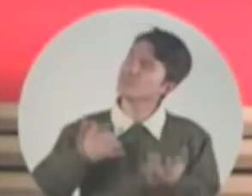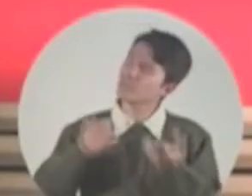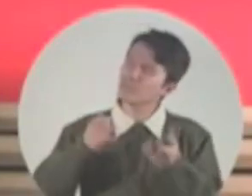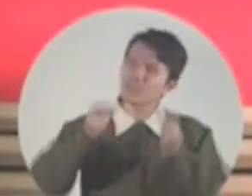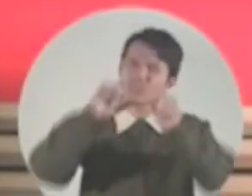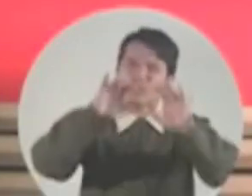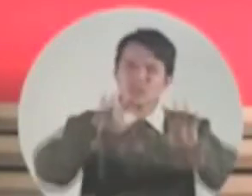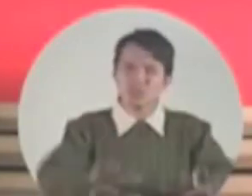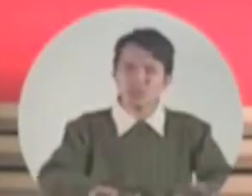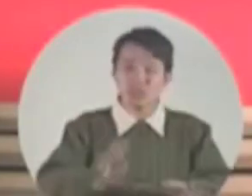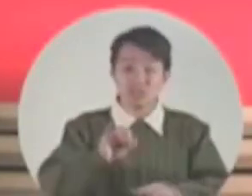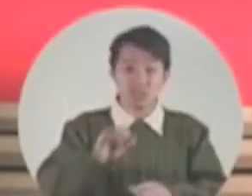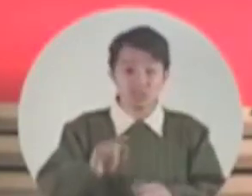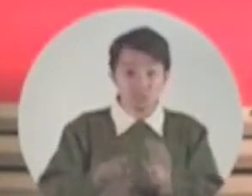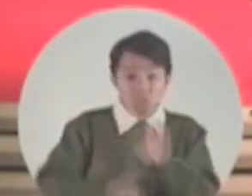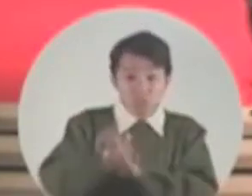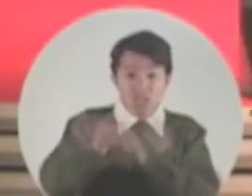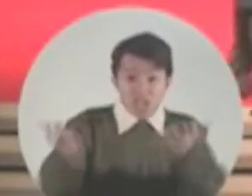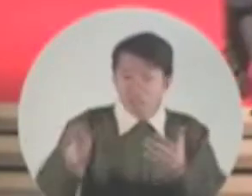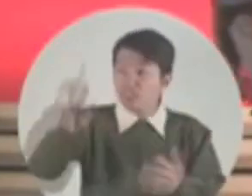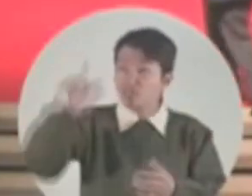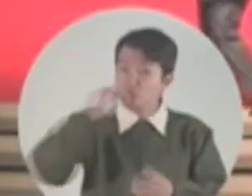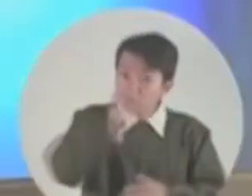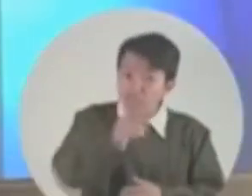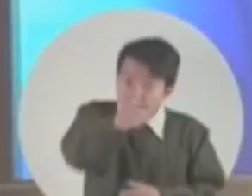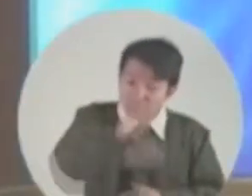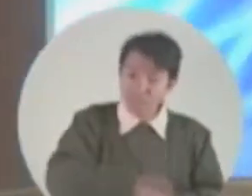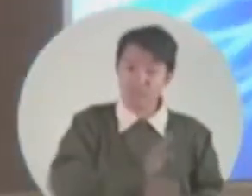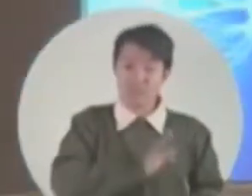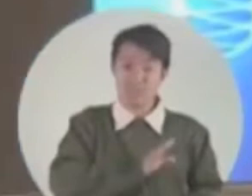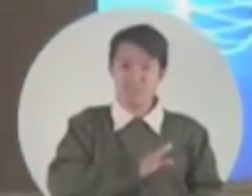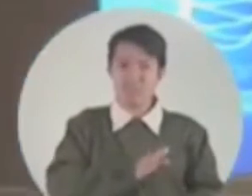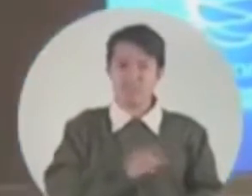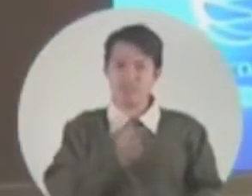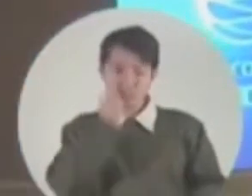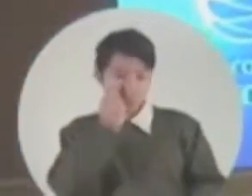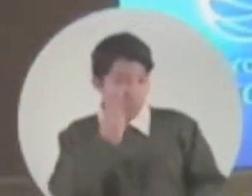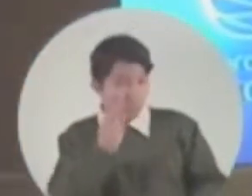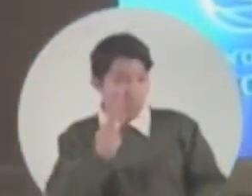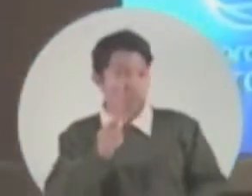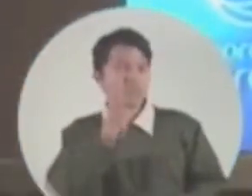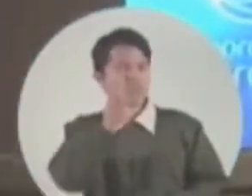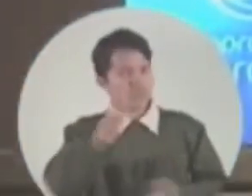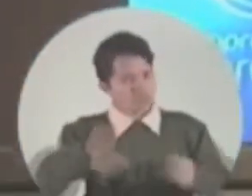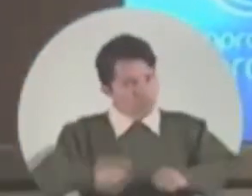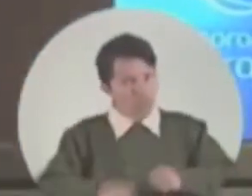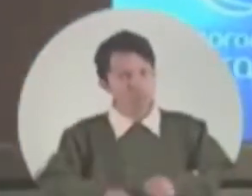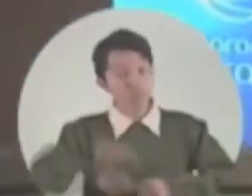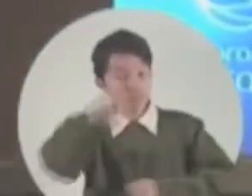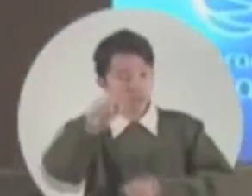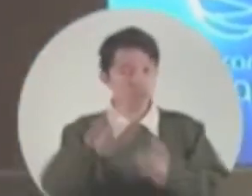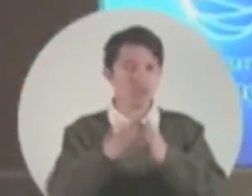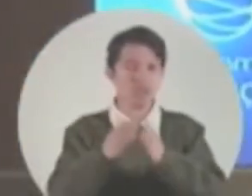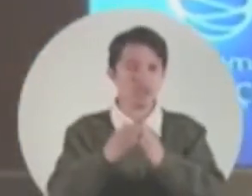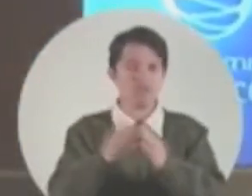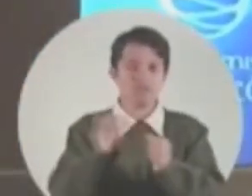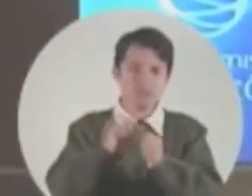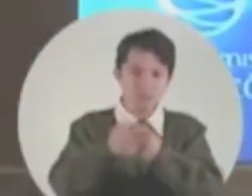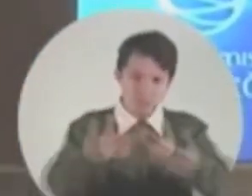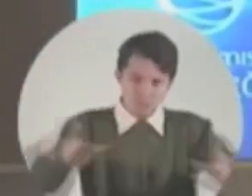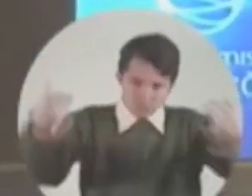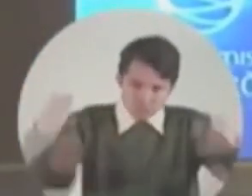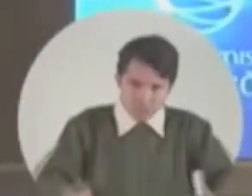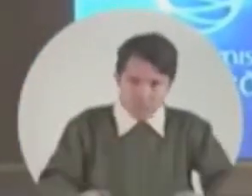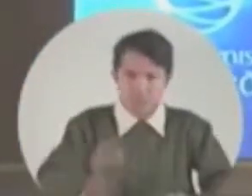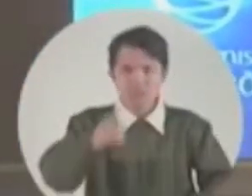Senhor, eu quero abençoar a vida de alguém. E se você perguntar para Deus quem, ele vai te fazer lembrar uma pessoa agora, nesse minuto. Ele vem aqui, ó, vai